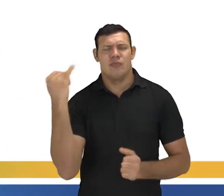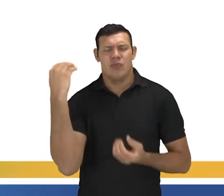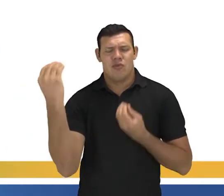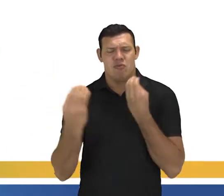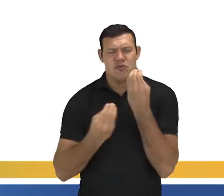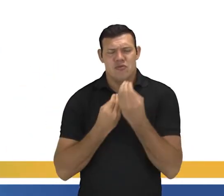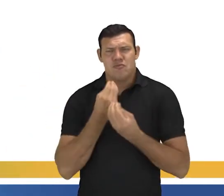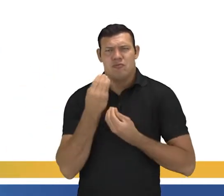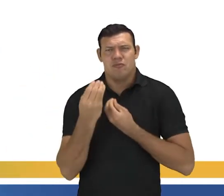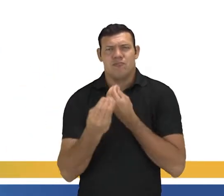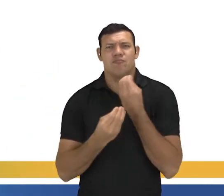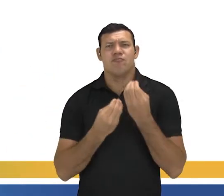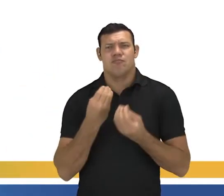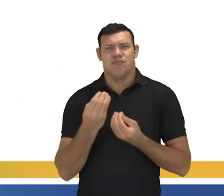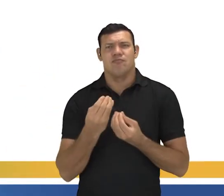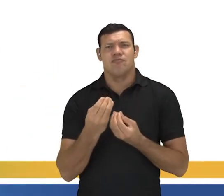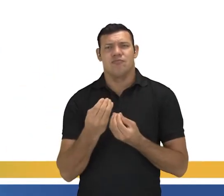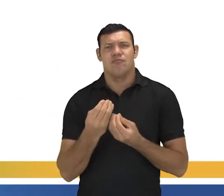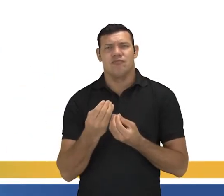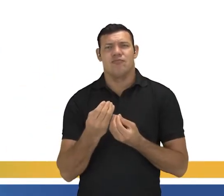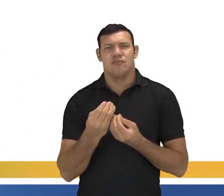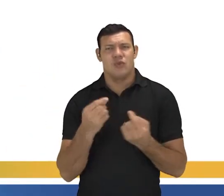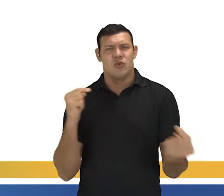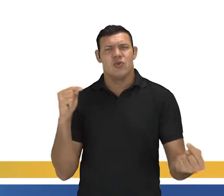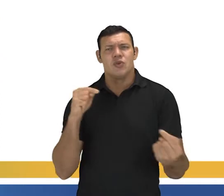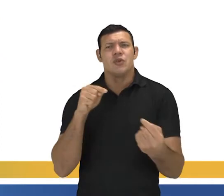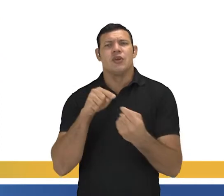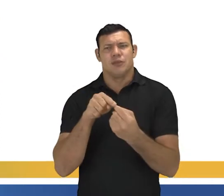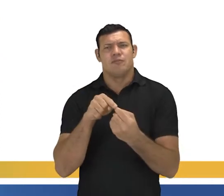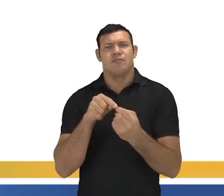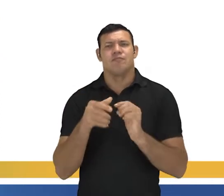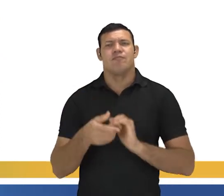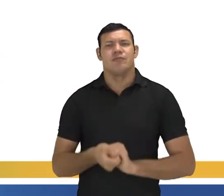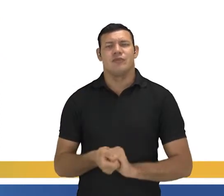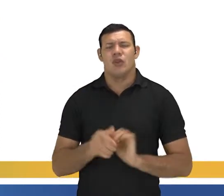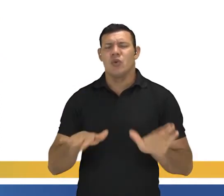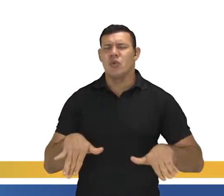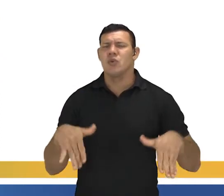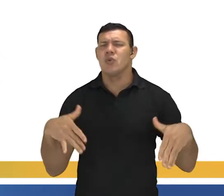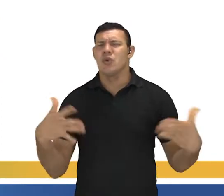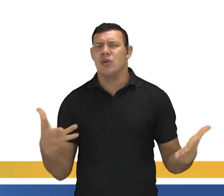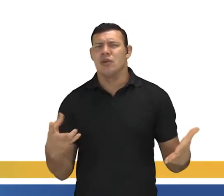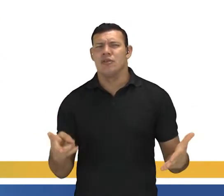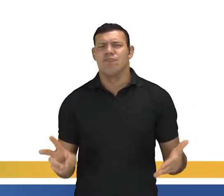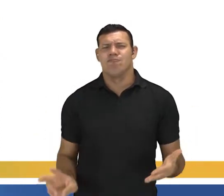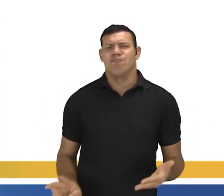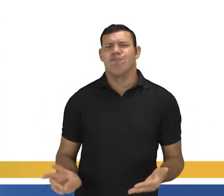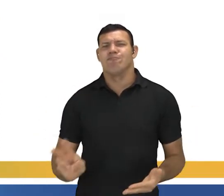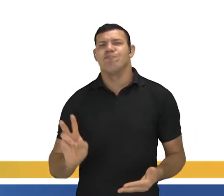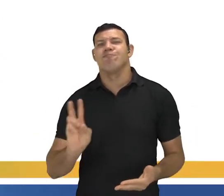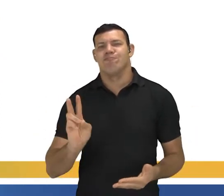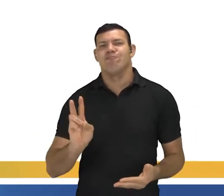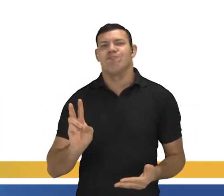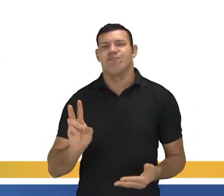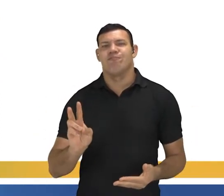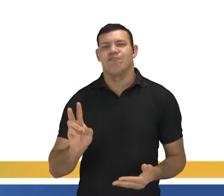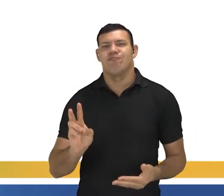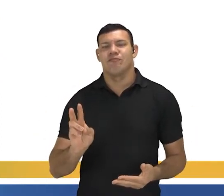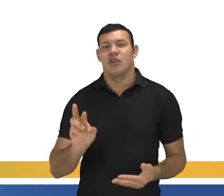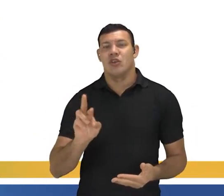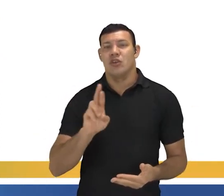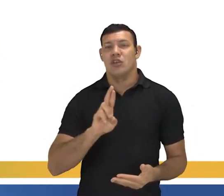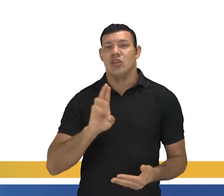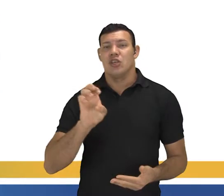é possível fazer esse tipo de associação. Qual é o valor também da resistência